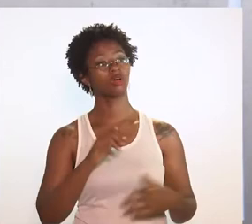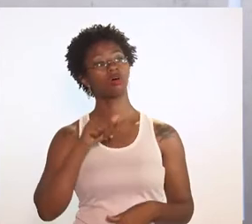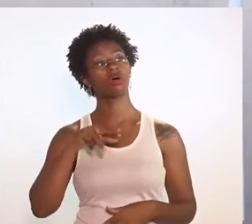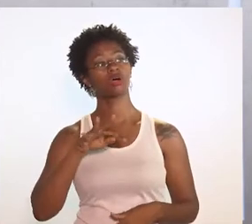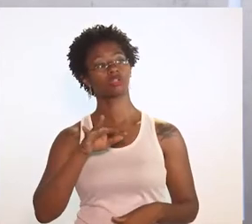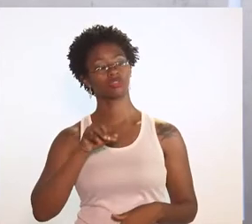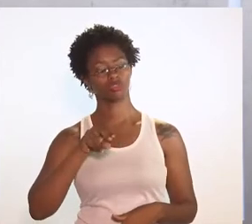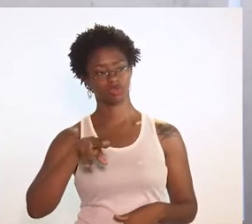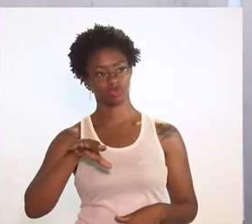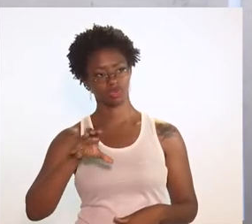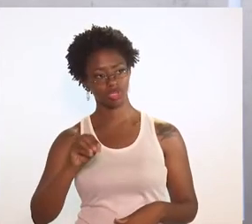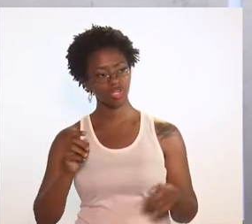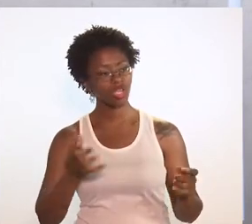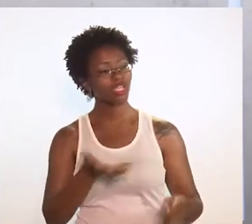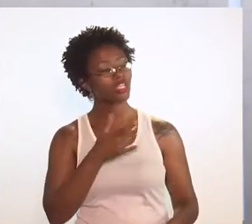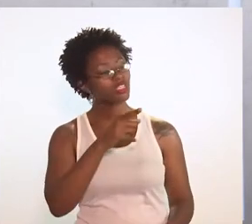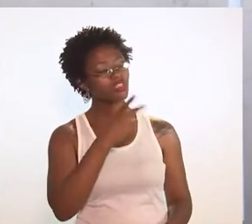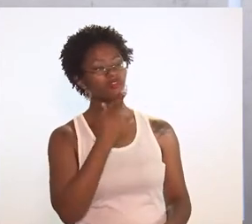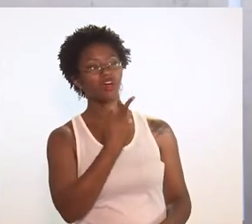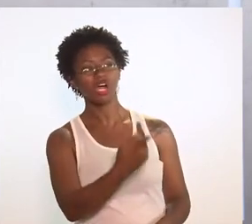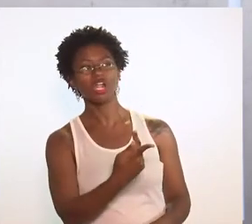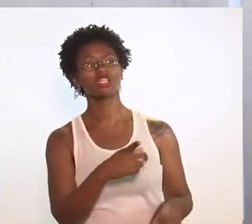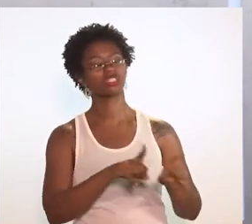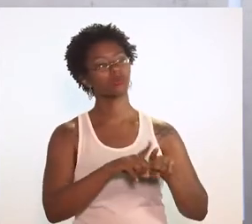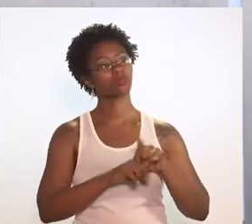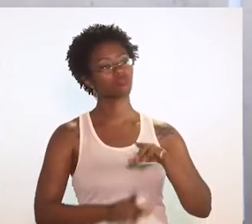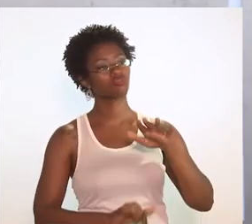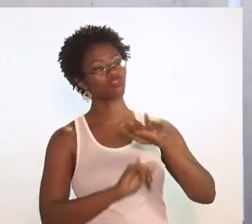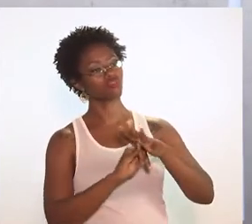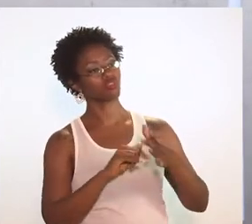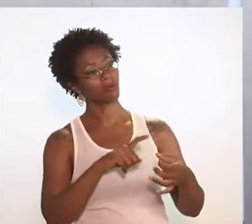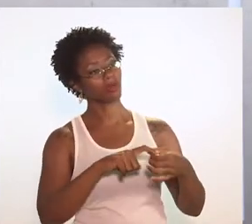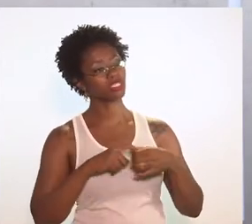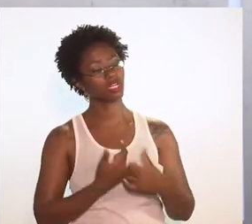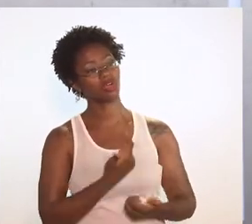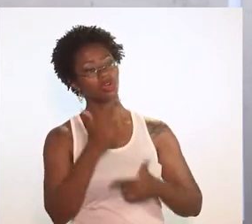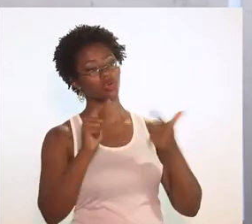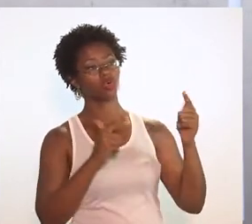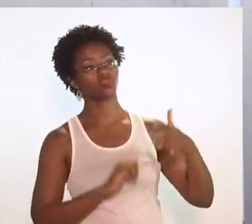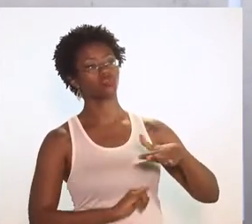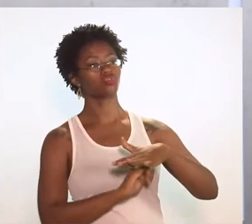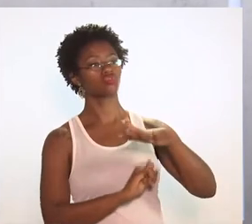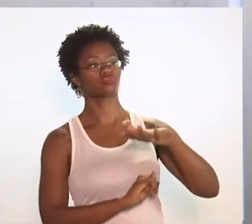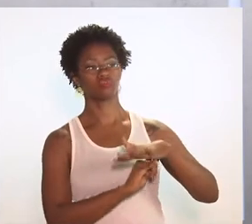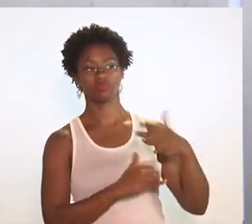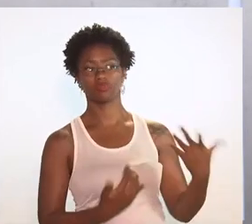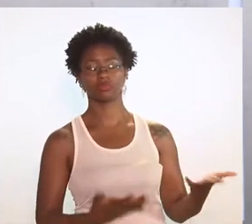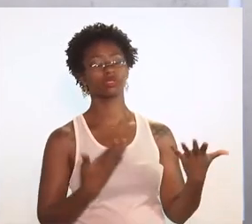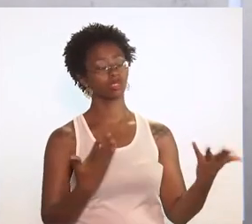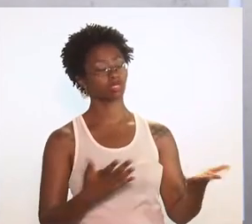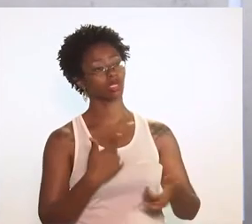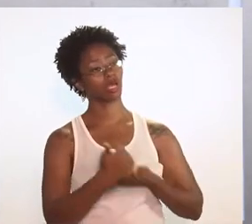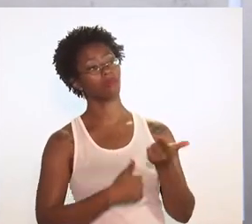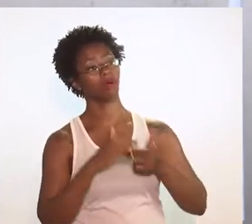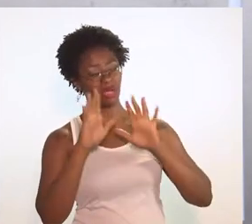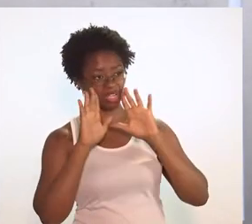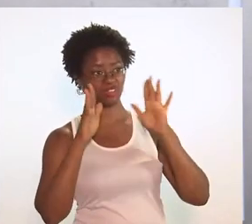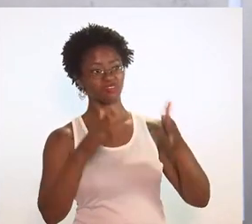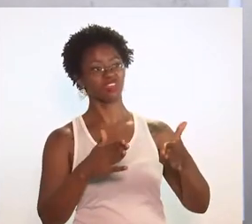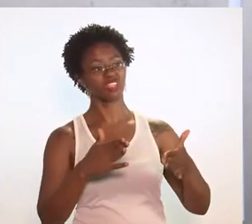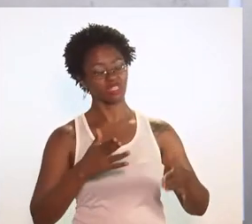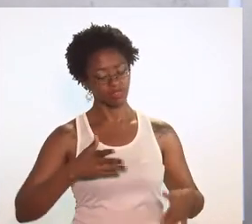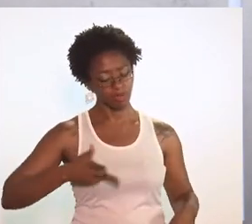isso. Antônio, eu queria que você falasse um pouquinho também sobre a atuação do Instituto na parceria com outras instituições. Vocês também têm um